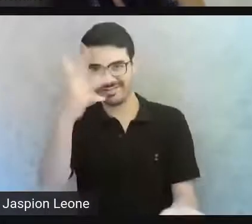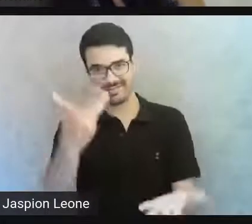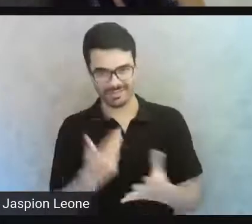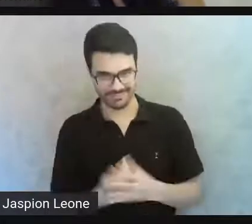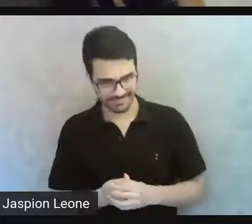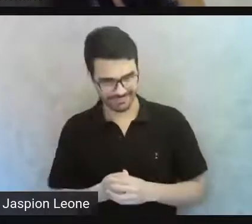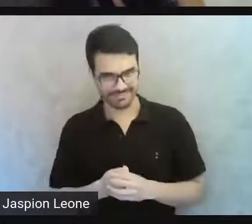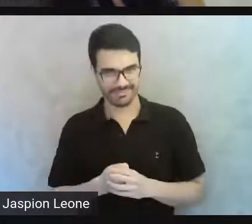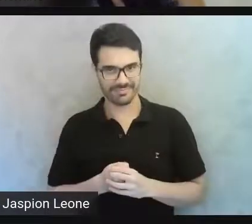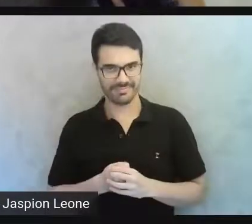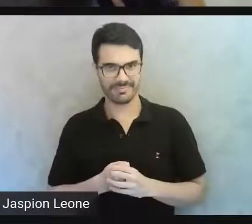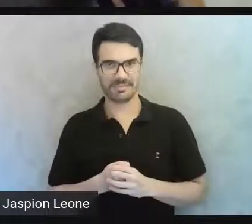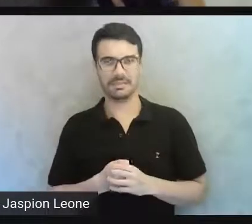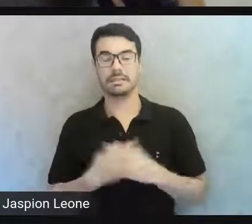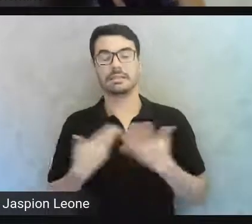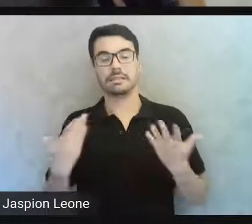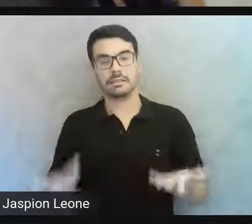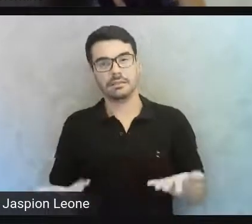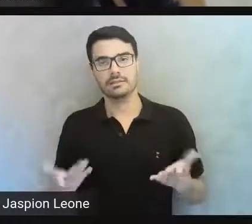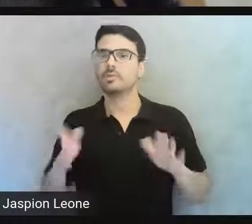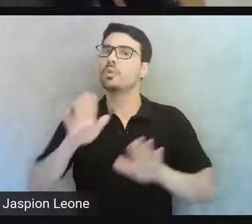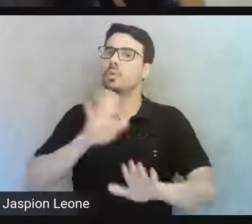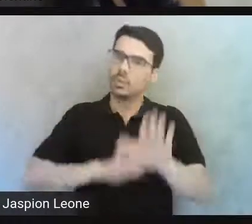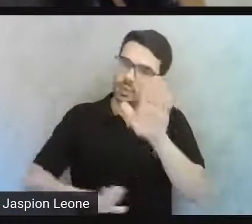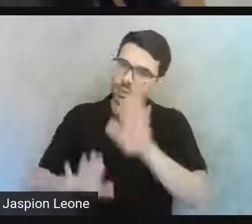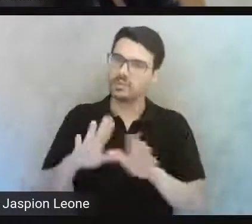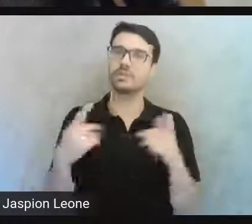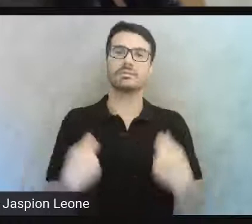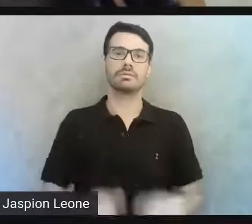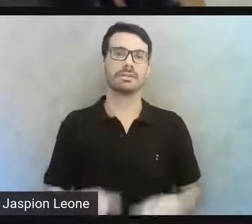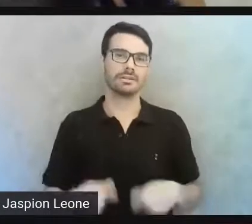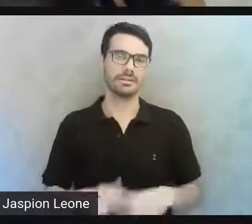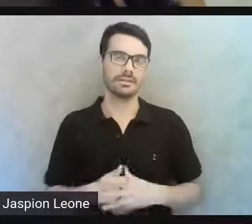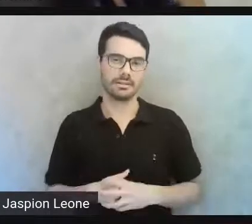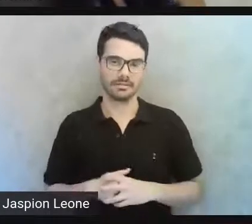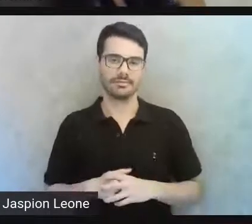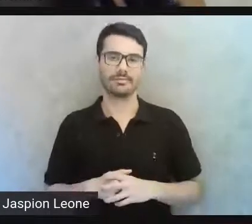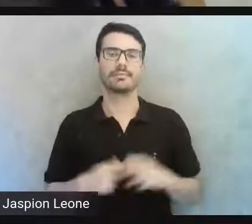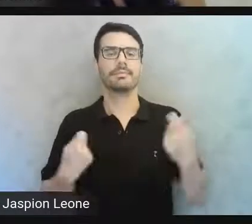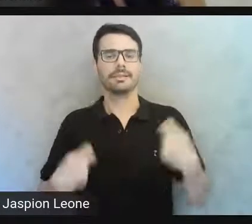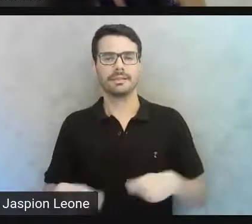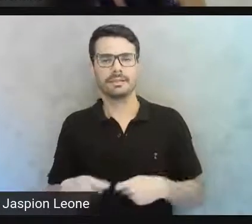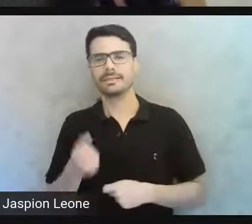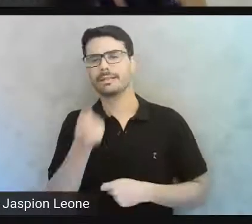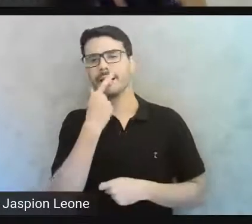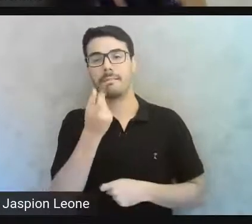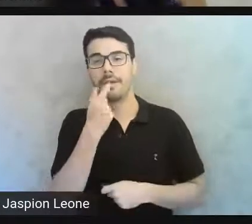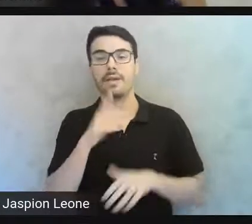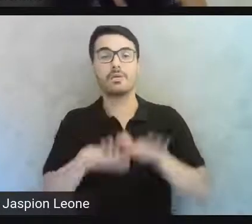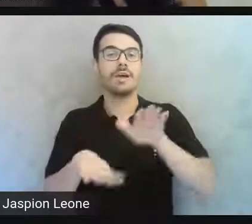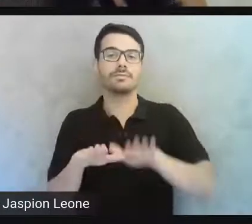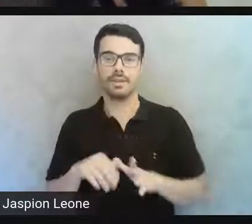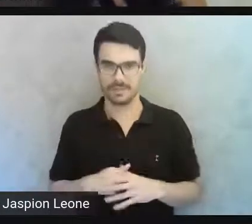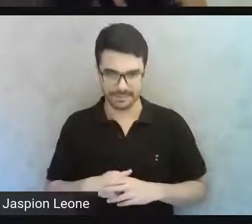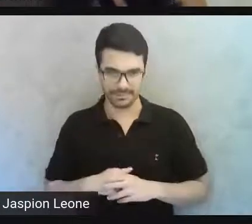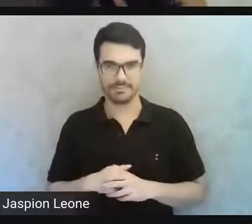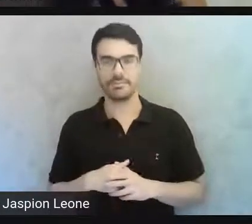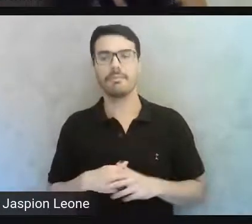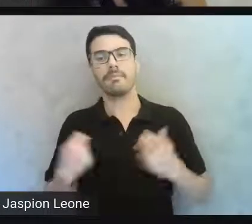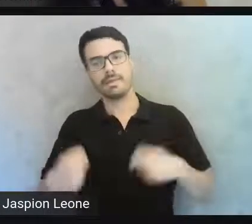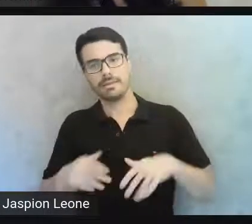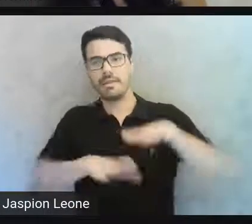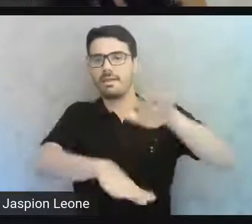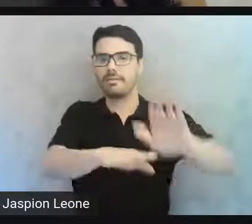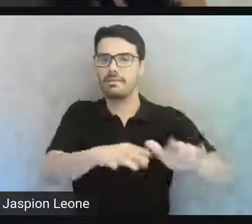para isso com bastante cautela, com bastante cuidado. Essa pessoa precisa, às vezes, dessa medicação, às vezes ela vai precisar, sim,